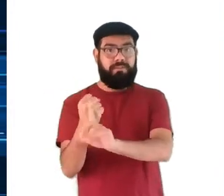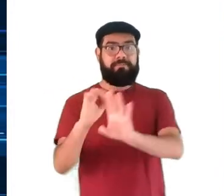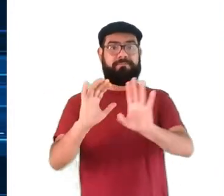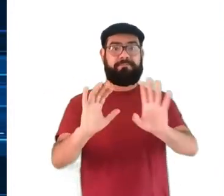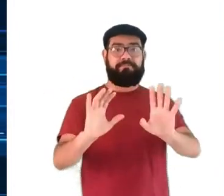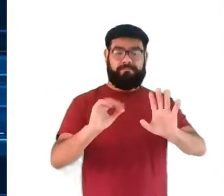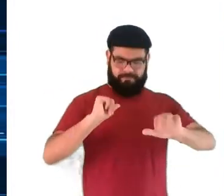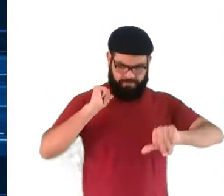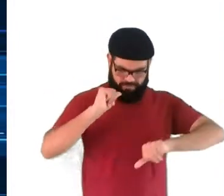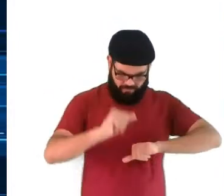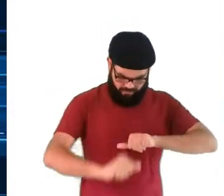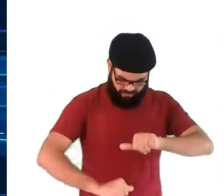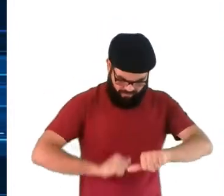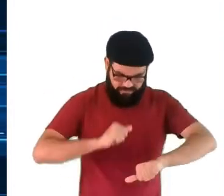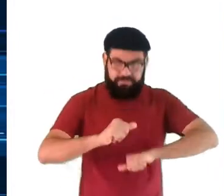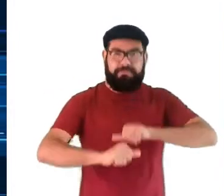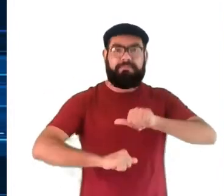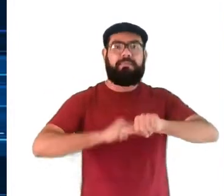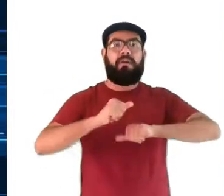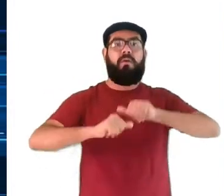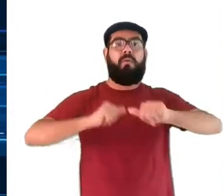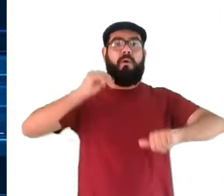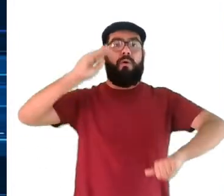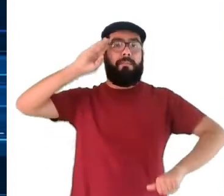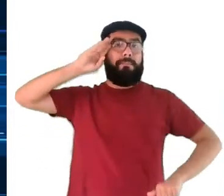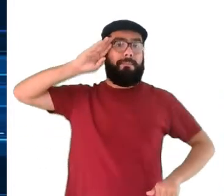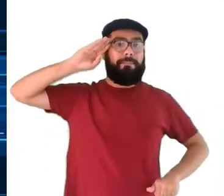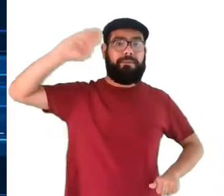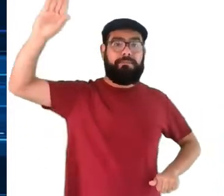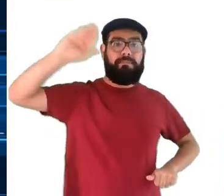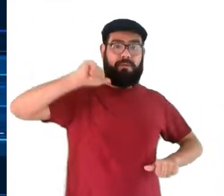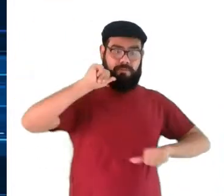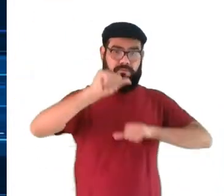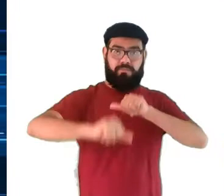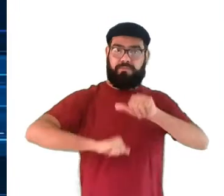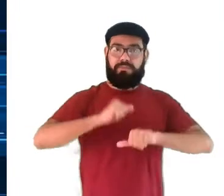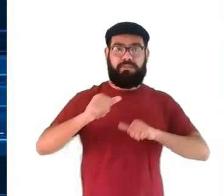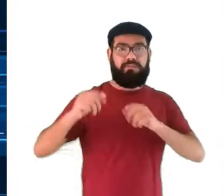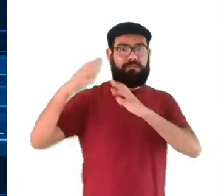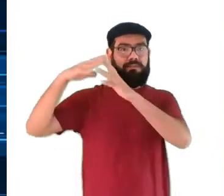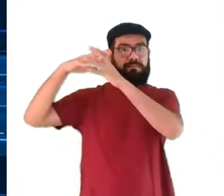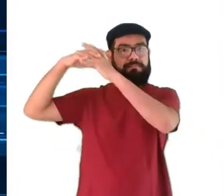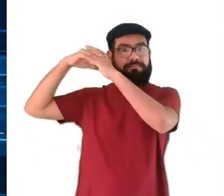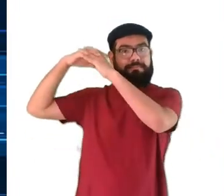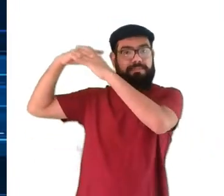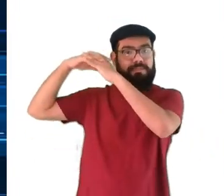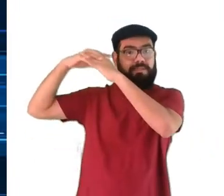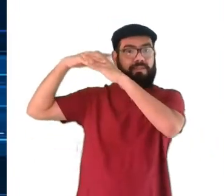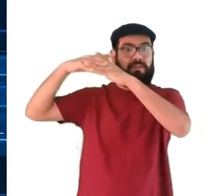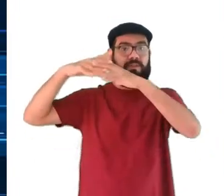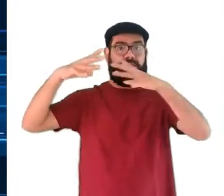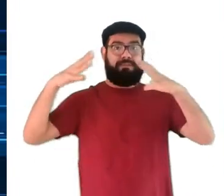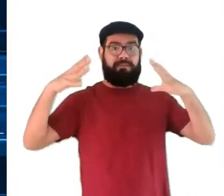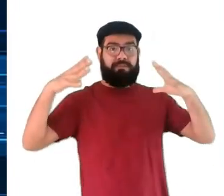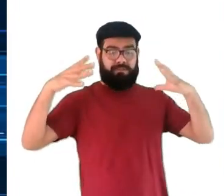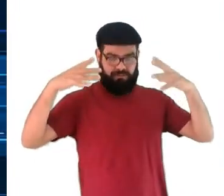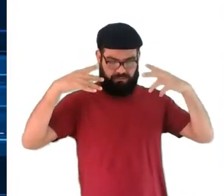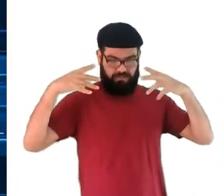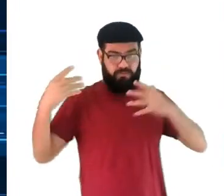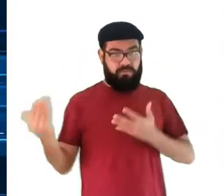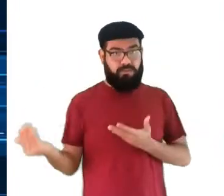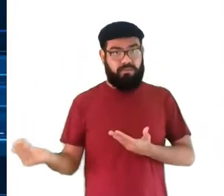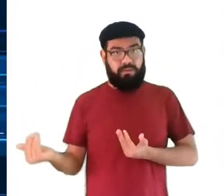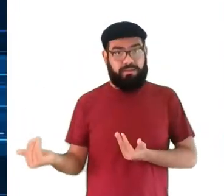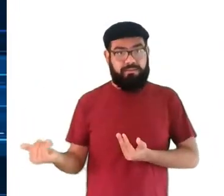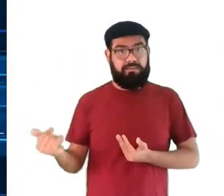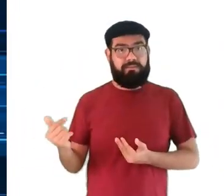a principal mudança psicológica no adolescente da nossa sociedade